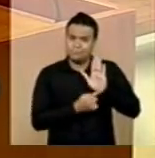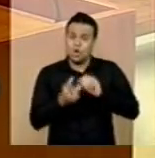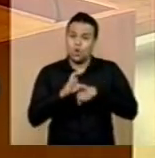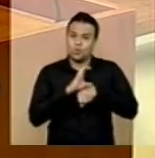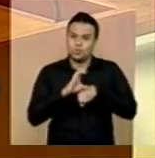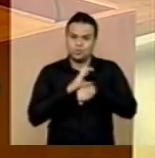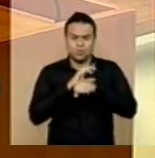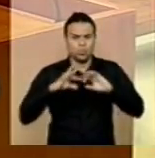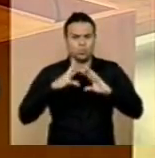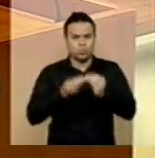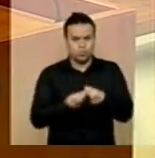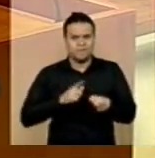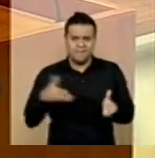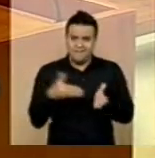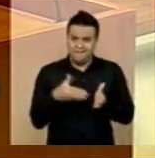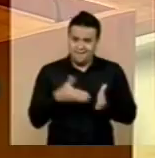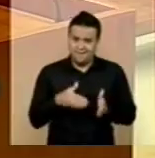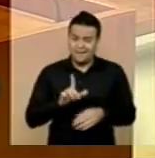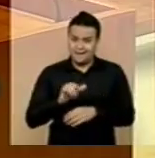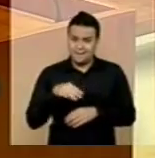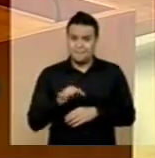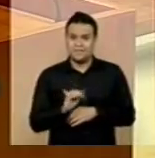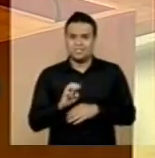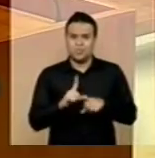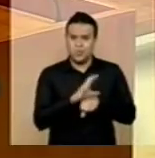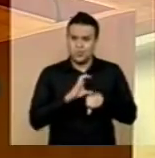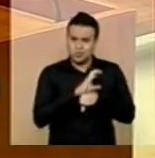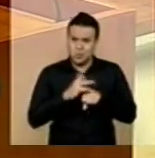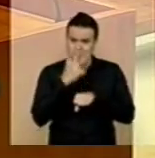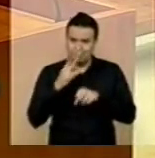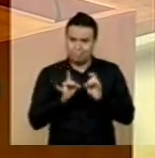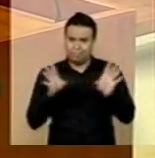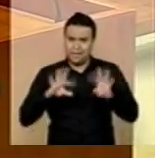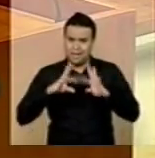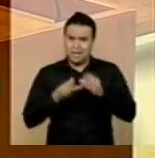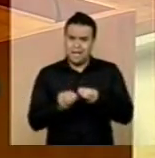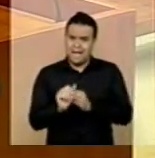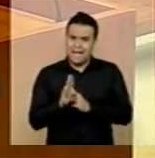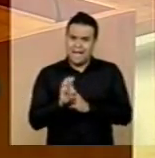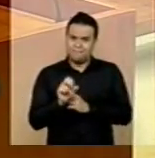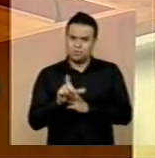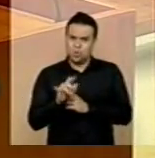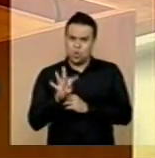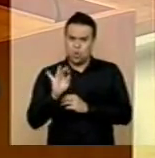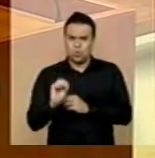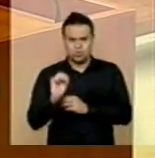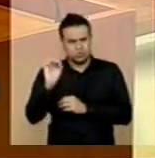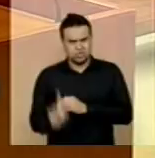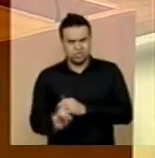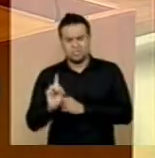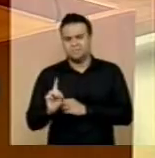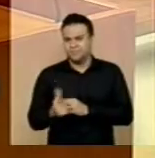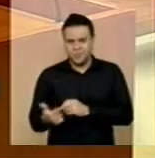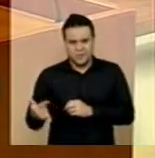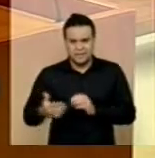limite. A Constituição não legitima direitos absolutos, inexistem direitos absolutos. É